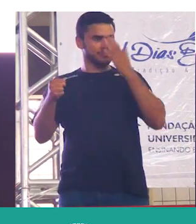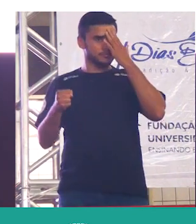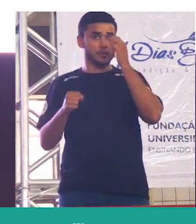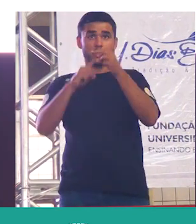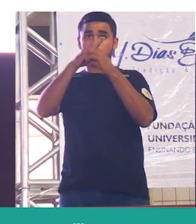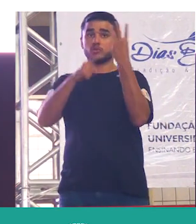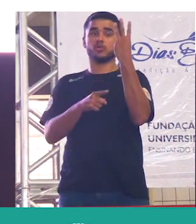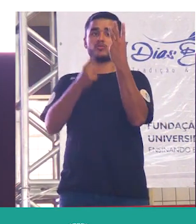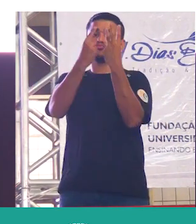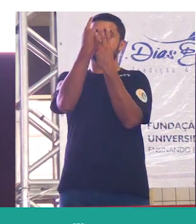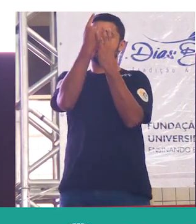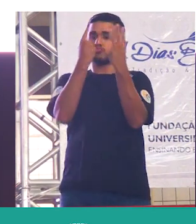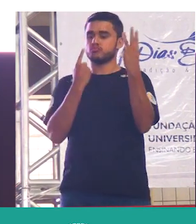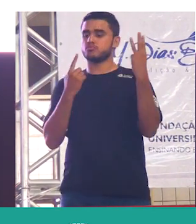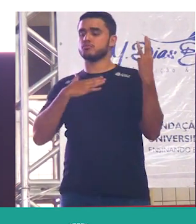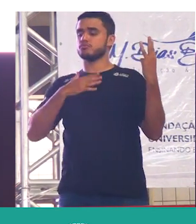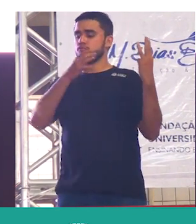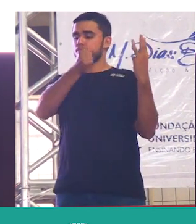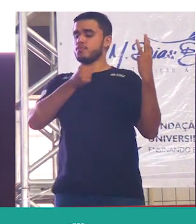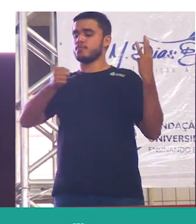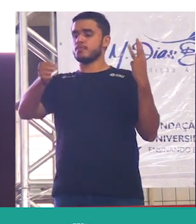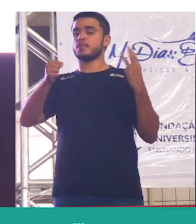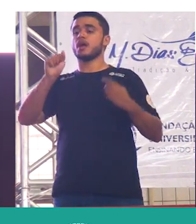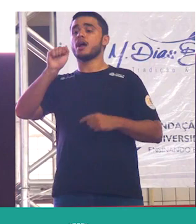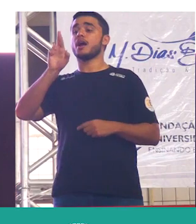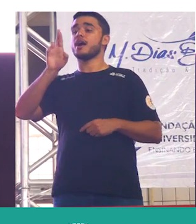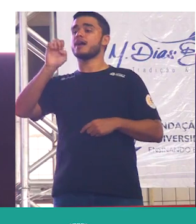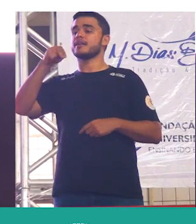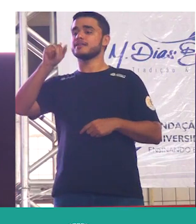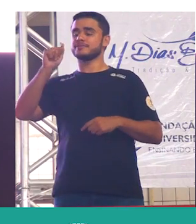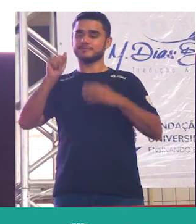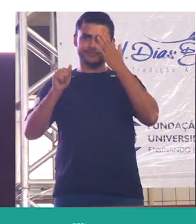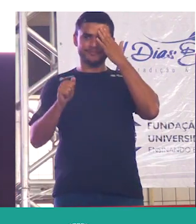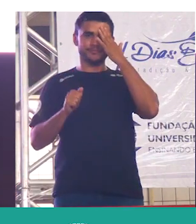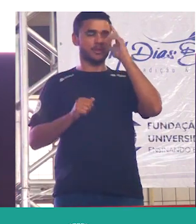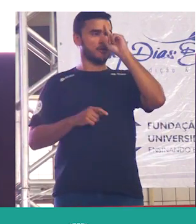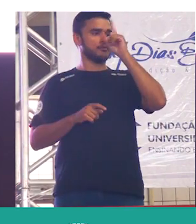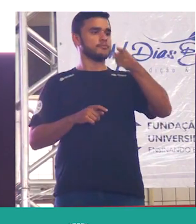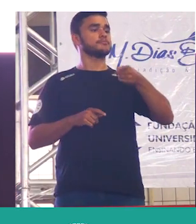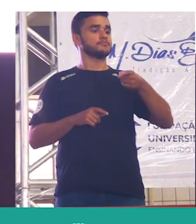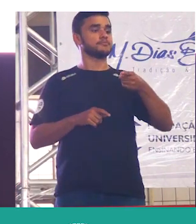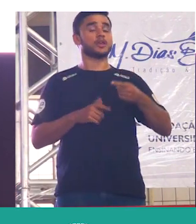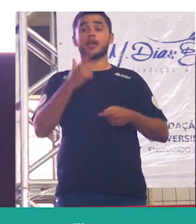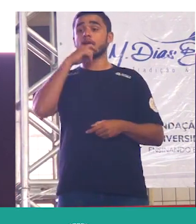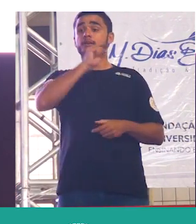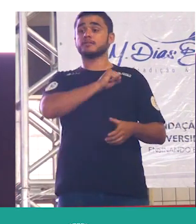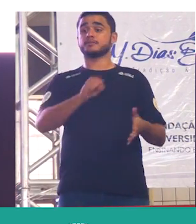3 pudesse ser da arena. Nasce aí a figura do senador